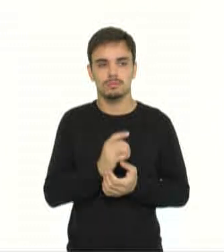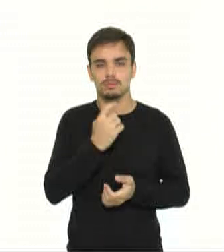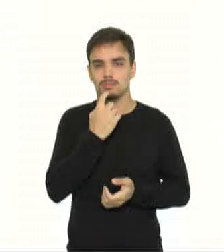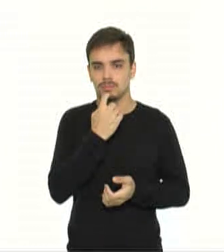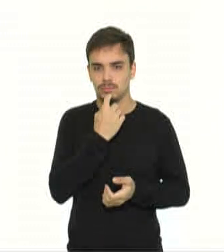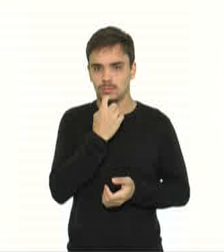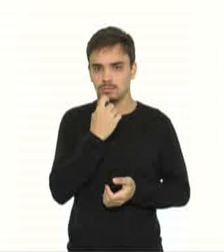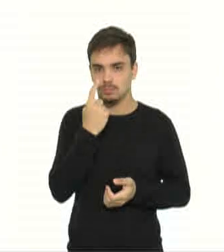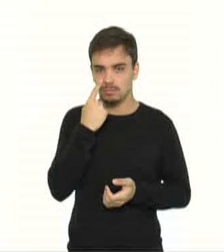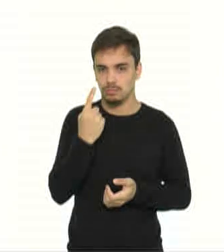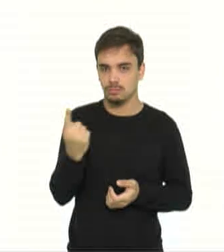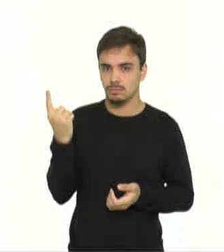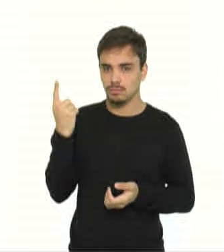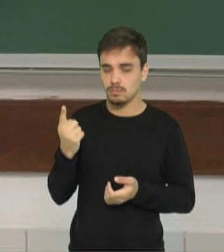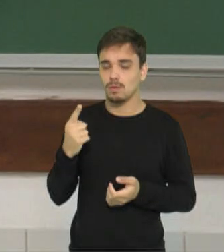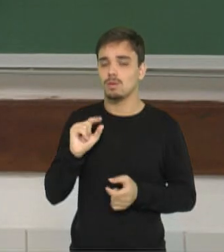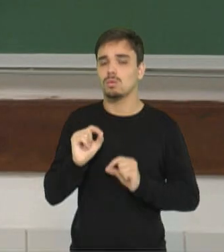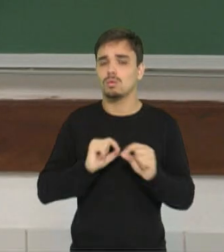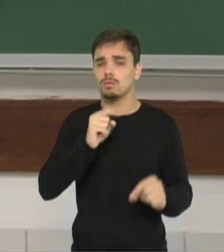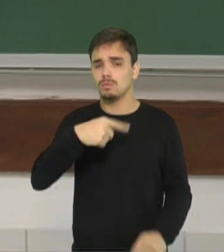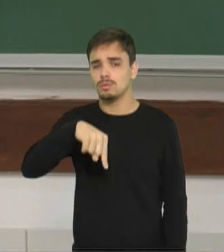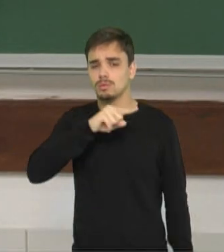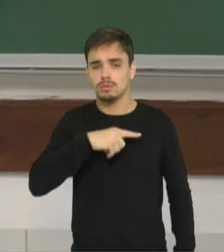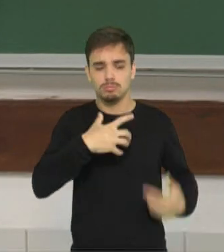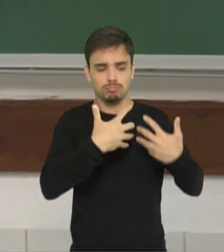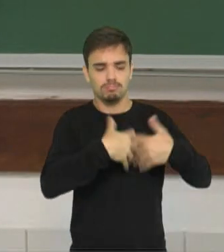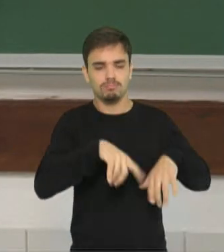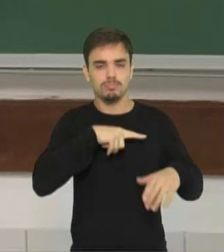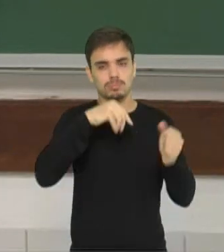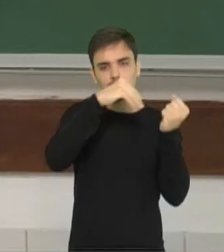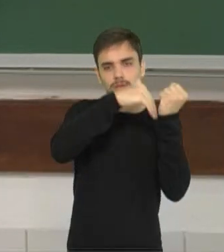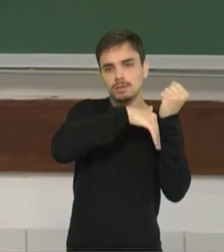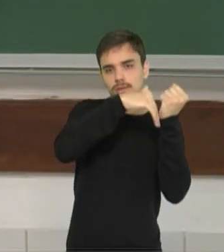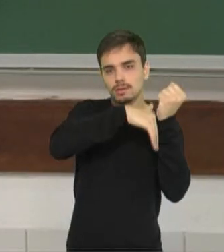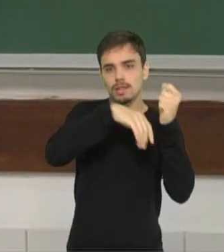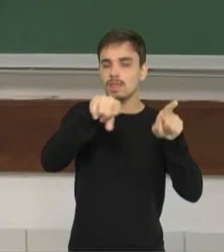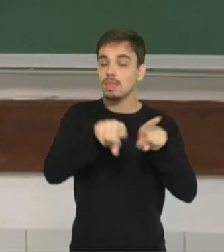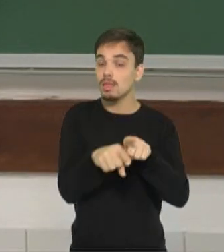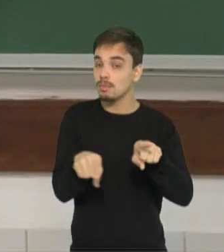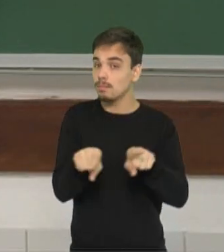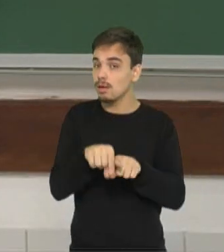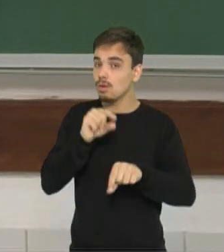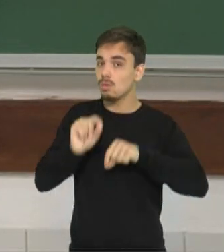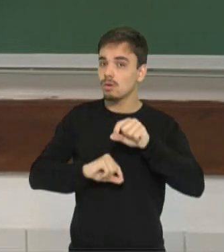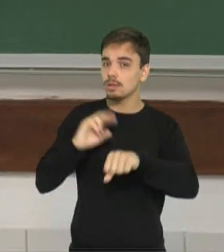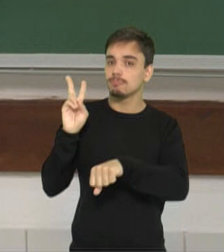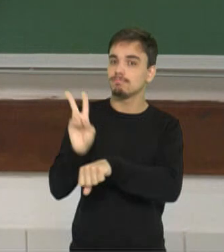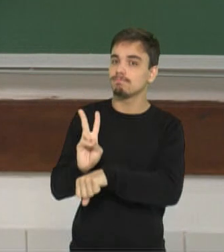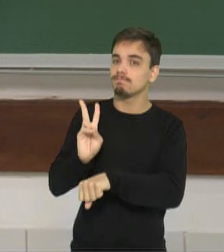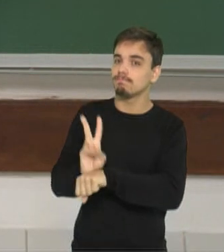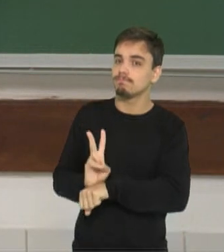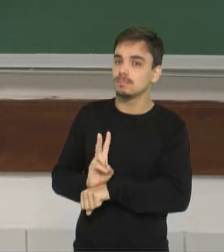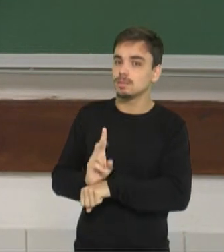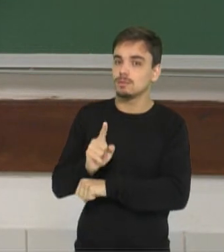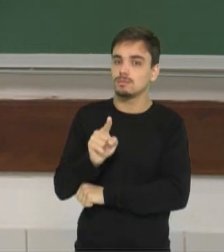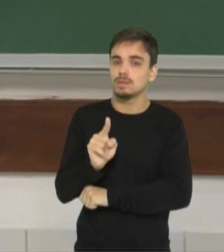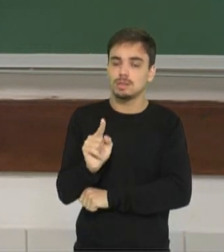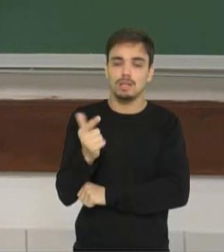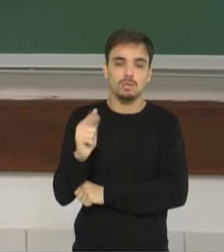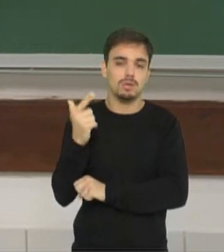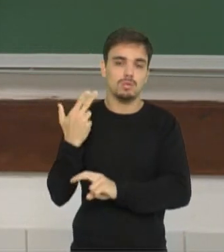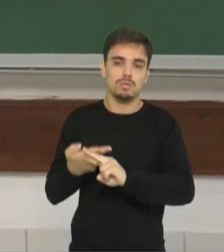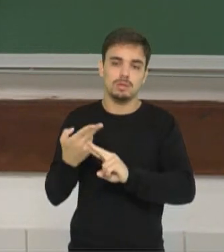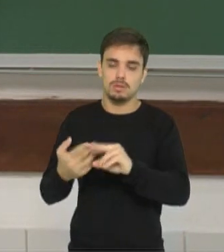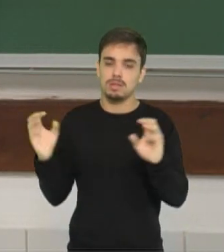anyone. Então, você deve configurar senhas e e proteções ali, né, para quando você não estiver usando o